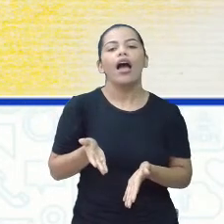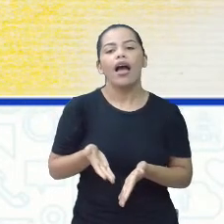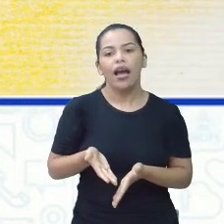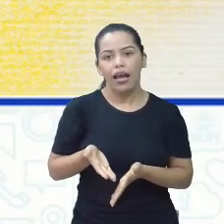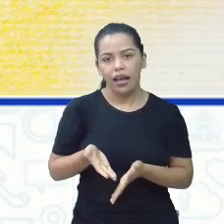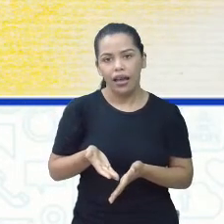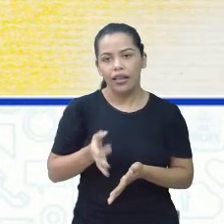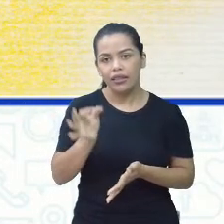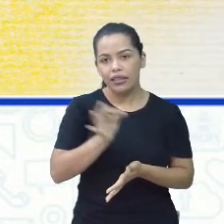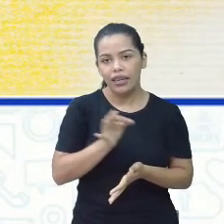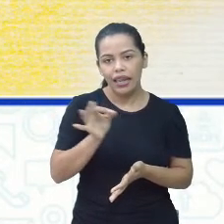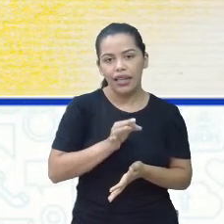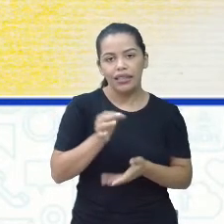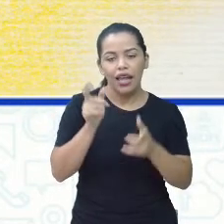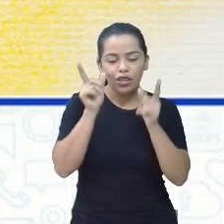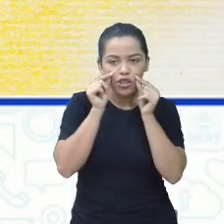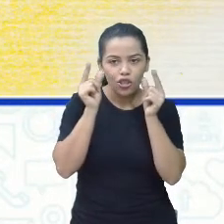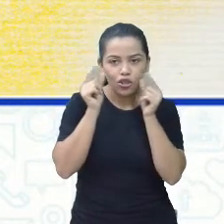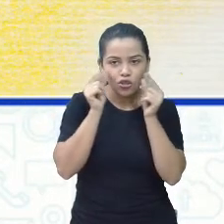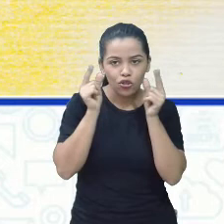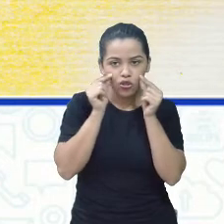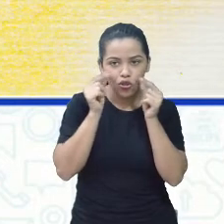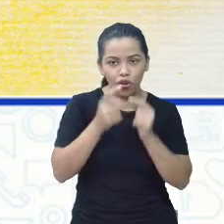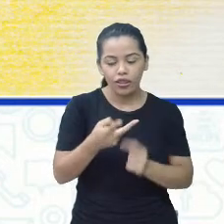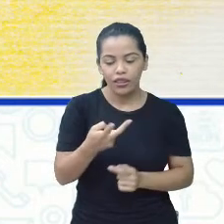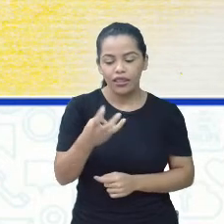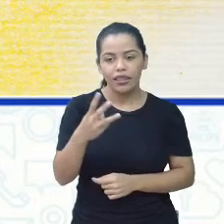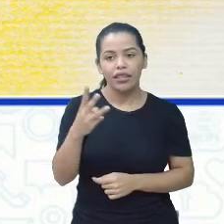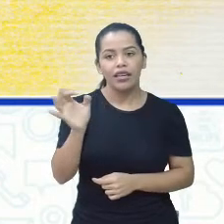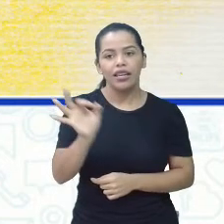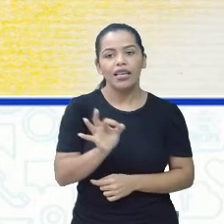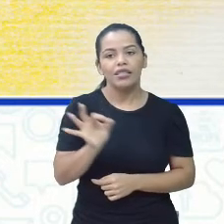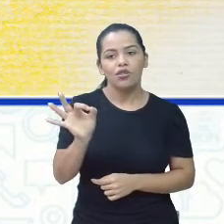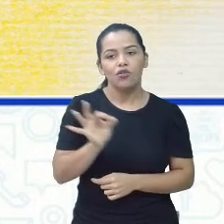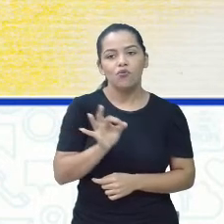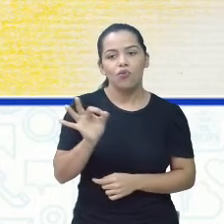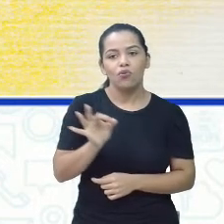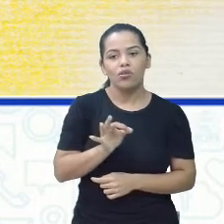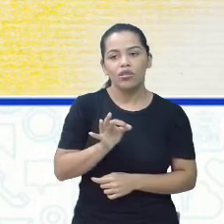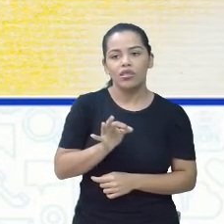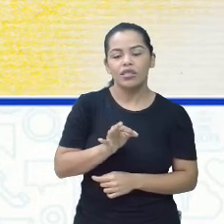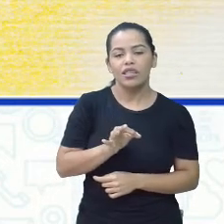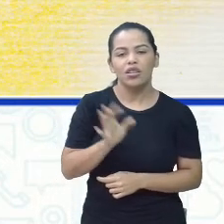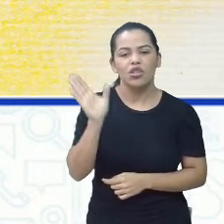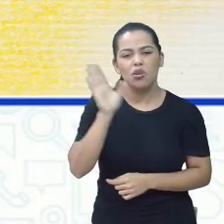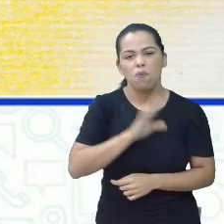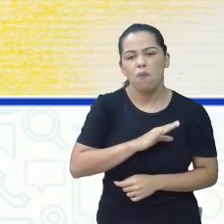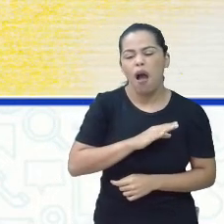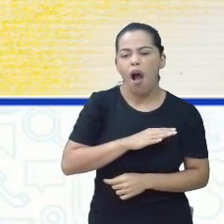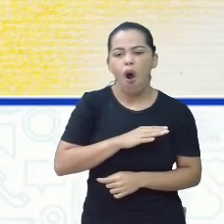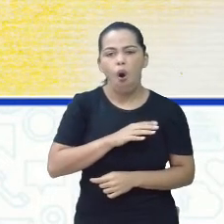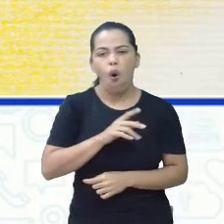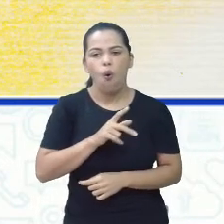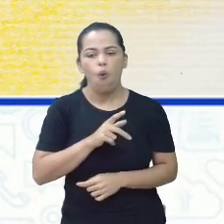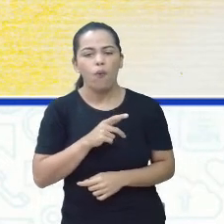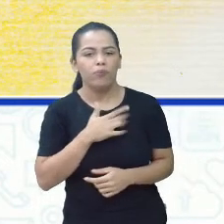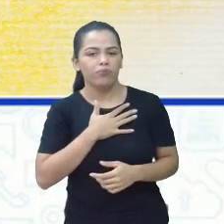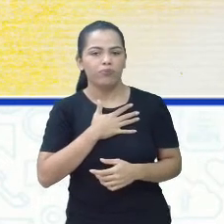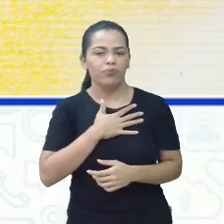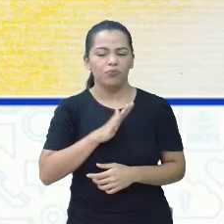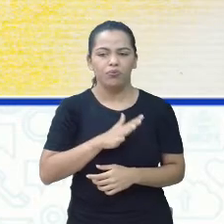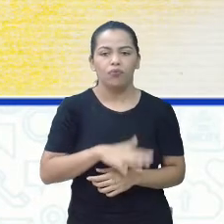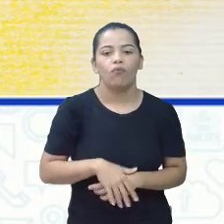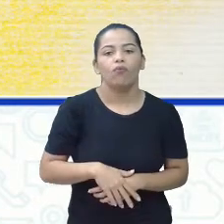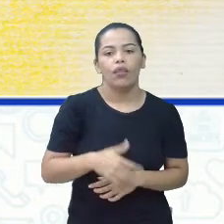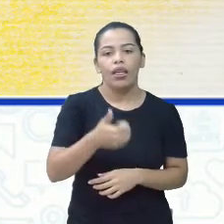de sono, 10% de ironia e 22% de fome. Estava bem não nesse dia, mas deu certo, tá bom? Então, assim, o gráfico,